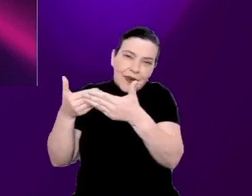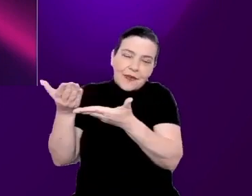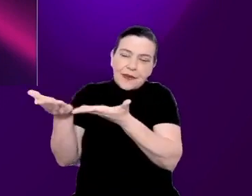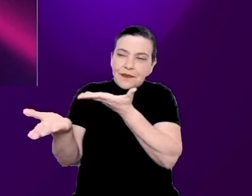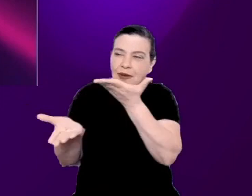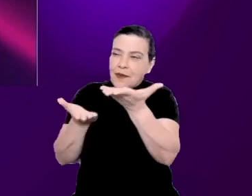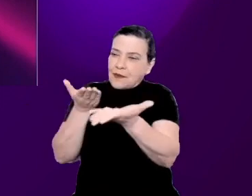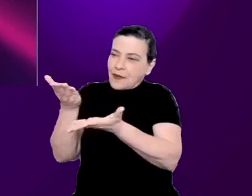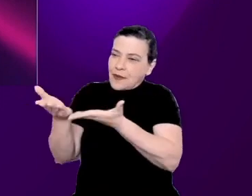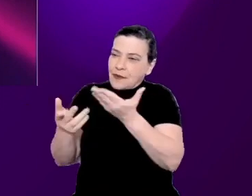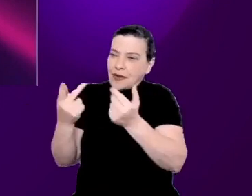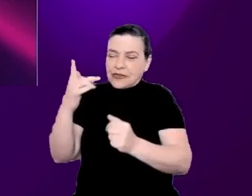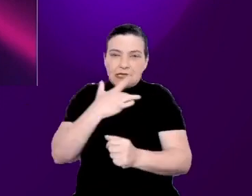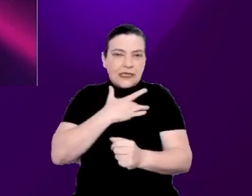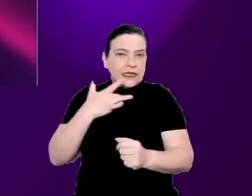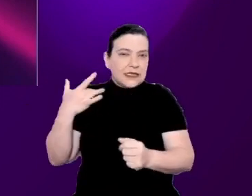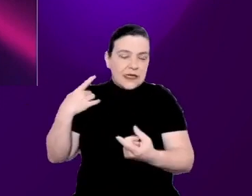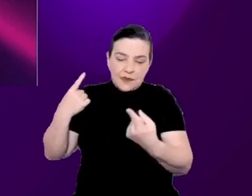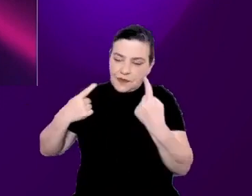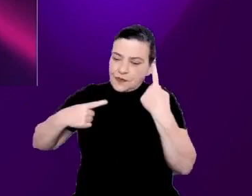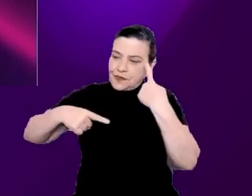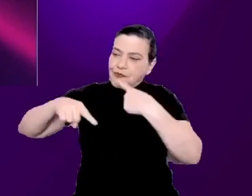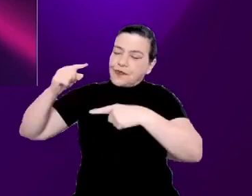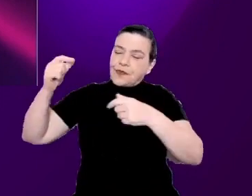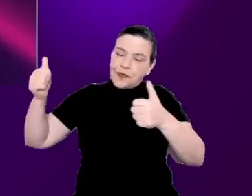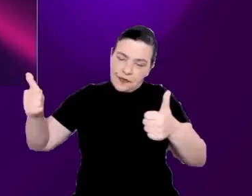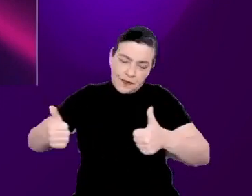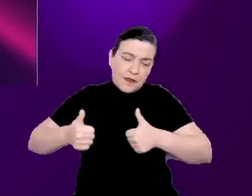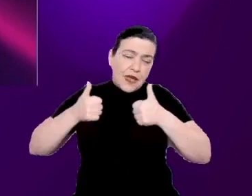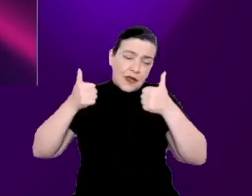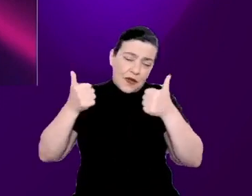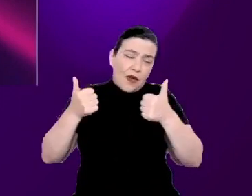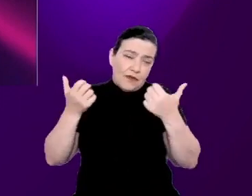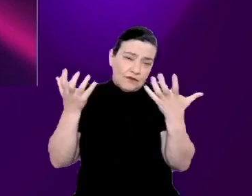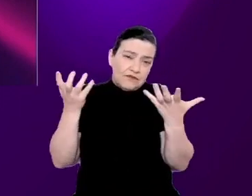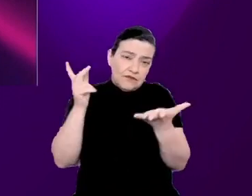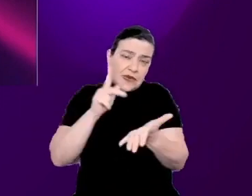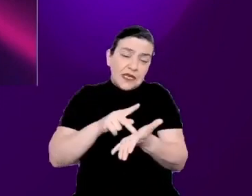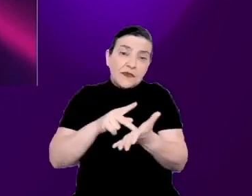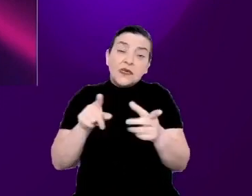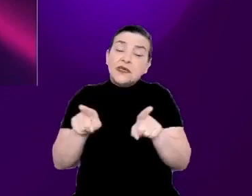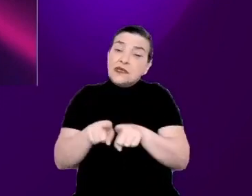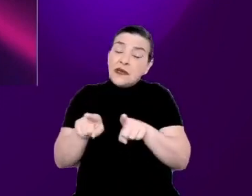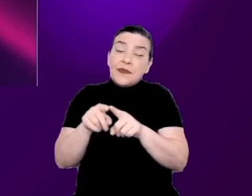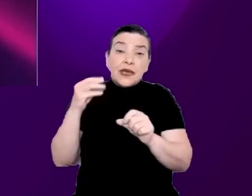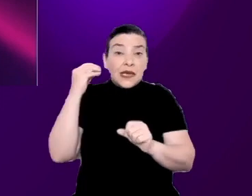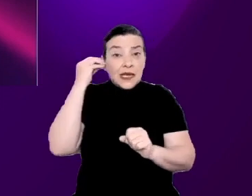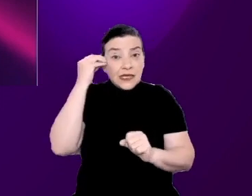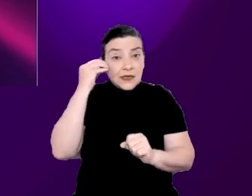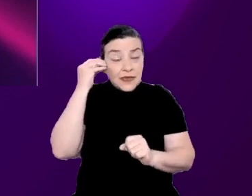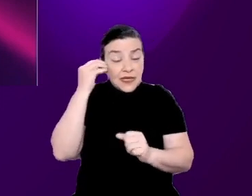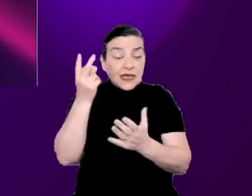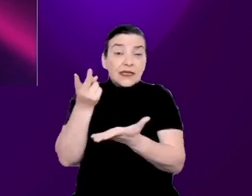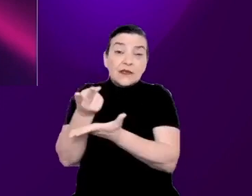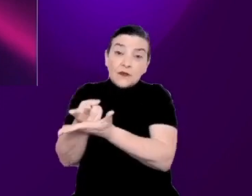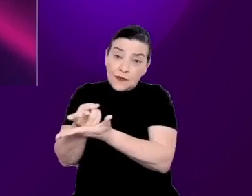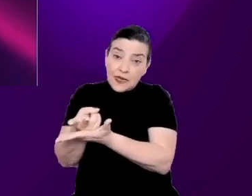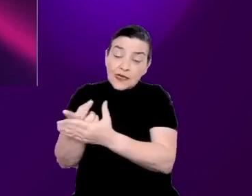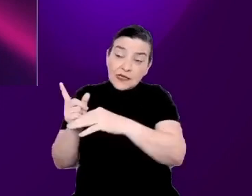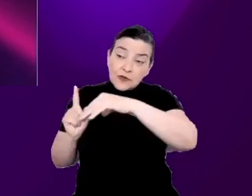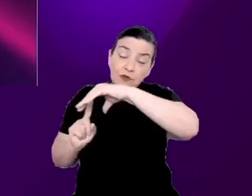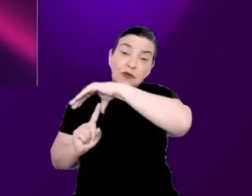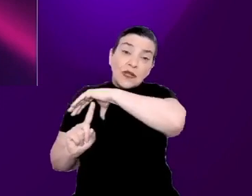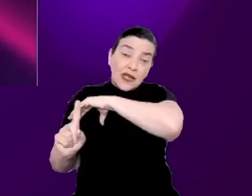nos desfechos que a gente previamente determina, e a experiência do paciente envolvida nisso,